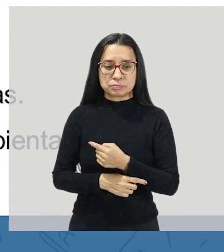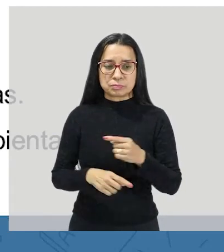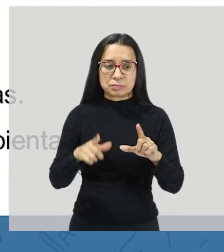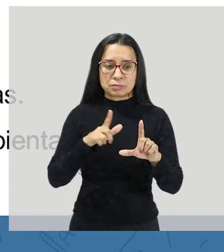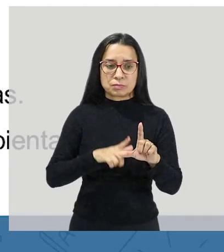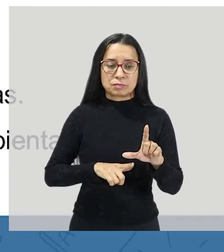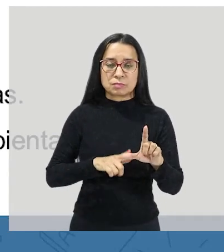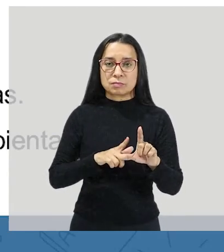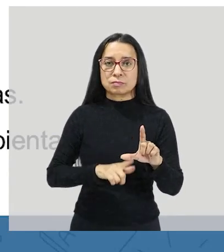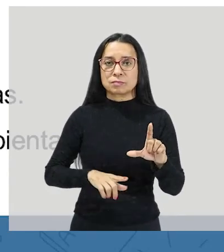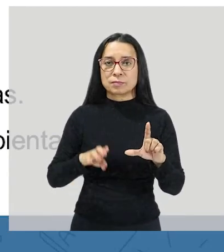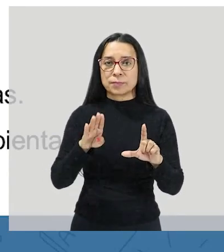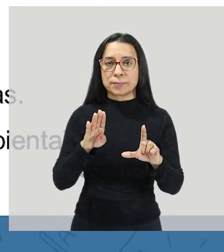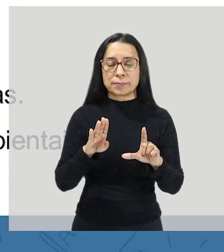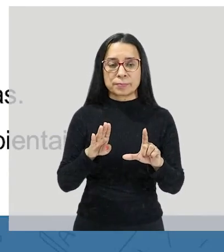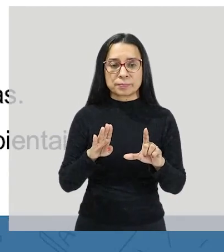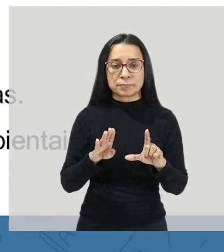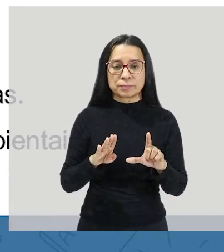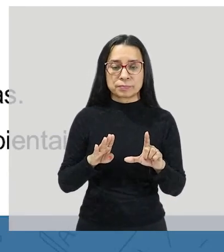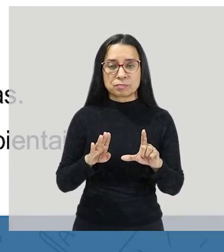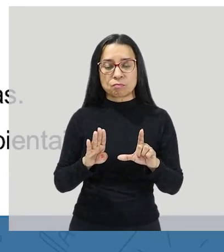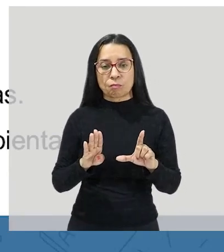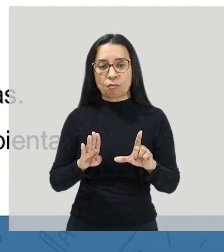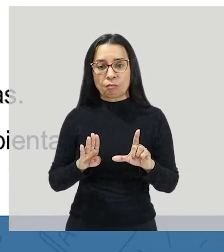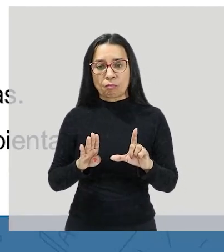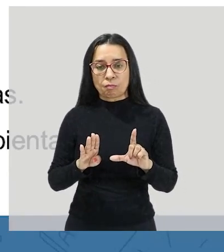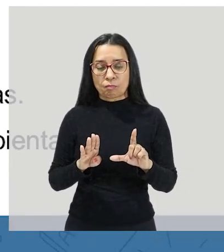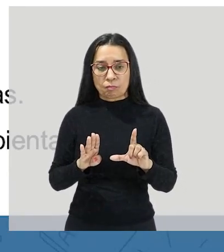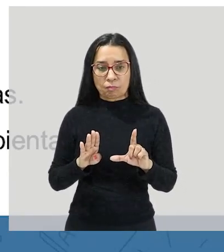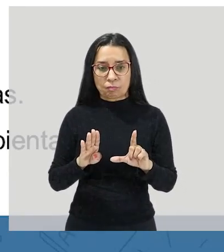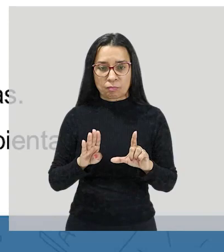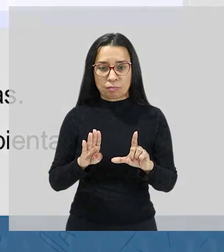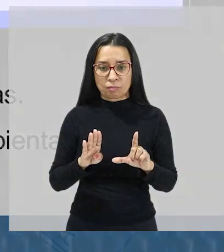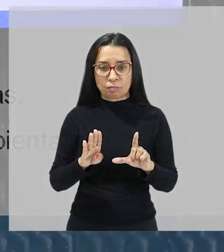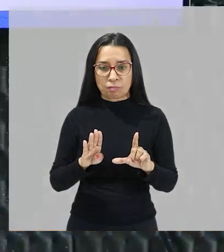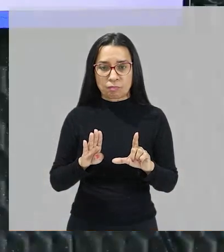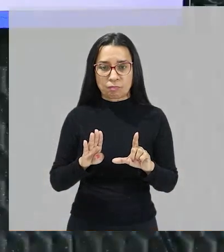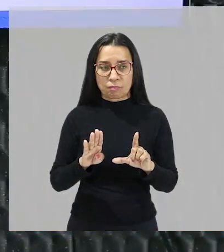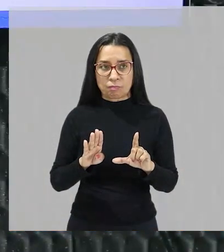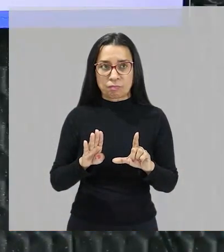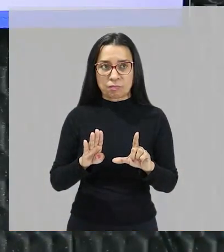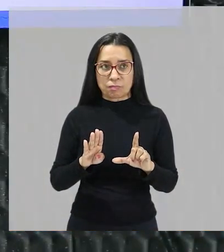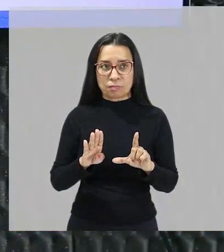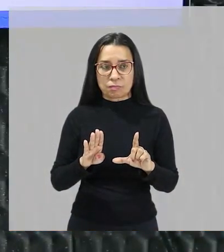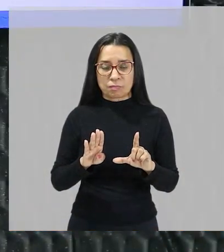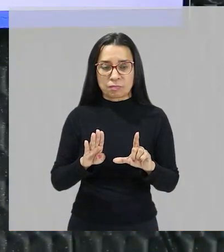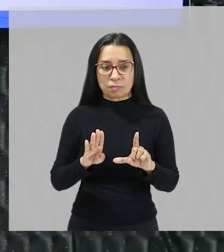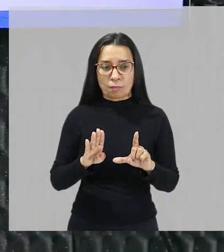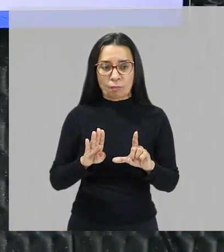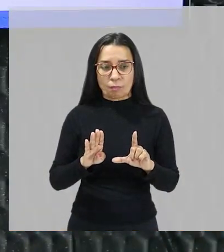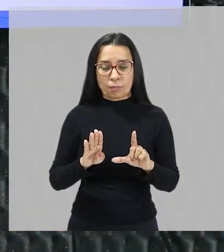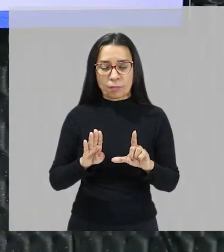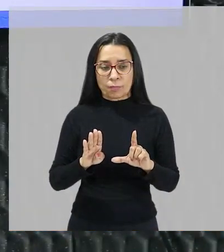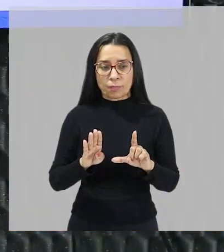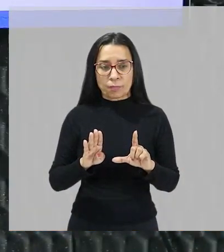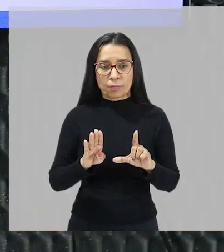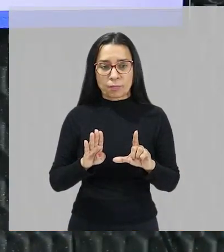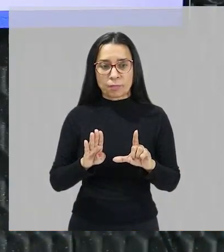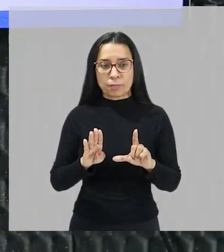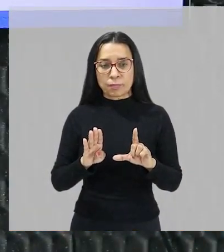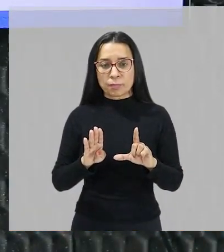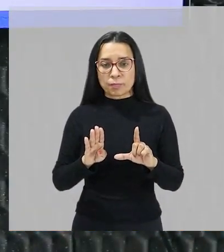Zé de Sila, segundo dizem lá na Paraíba, é o encantador das viúvas lá de Cabeceiras, então, falso.